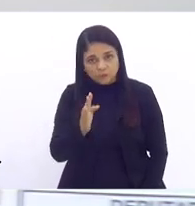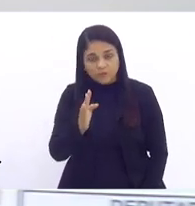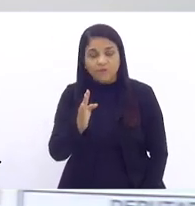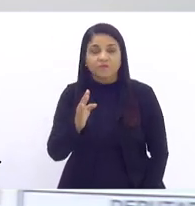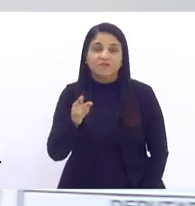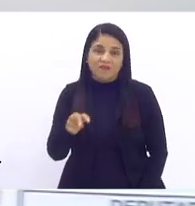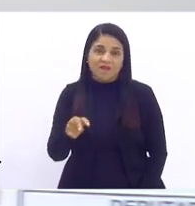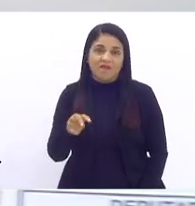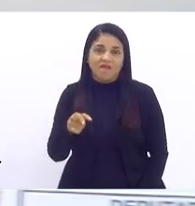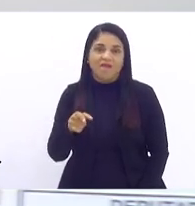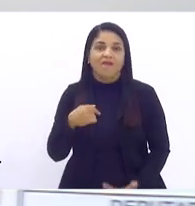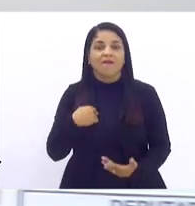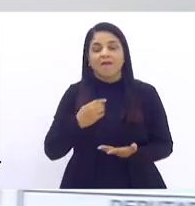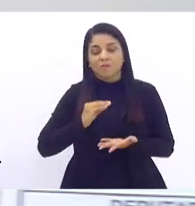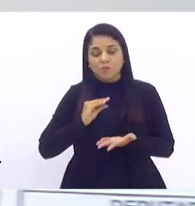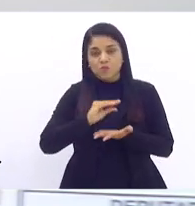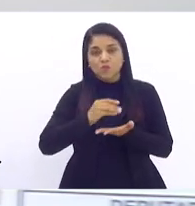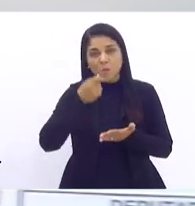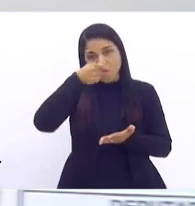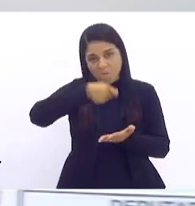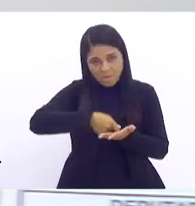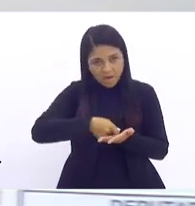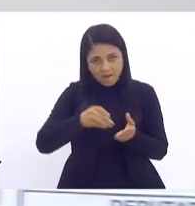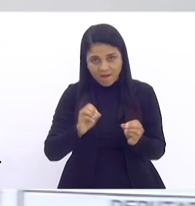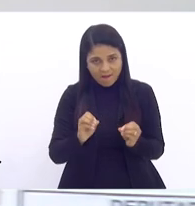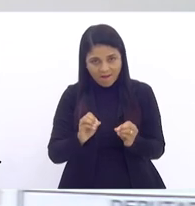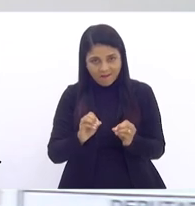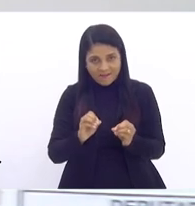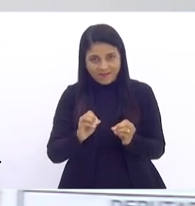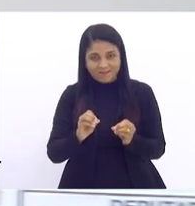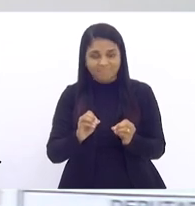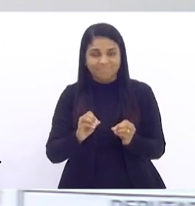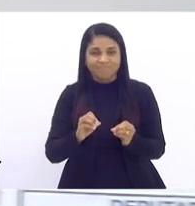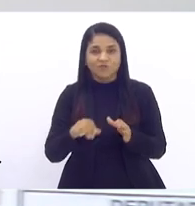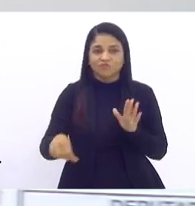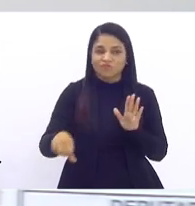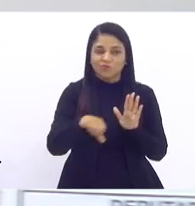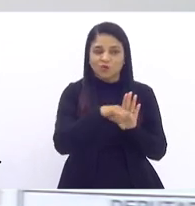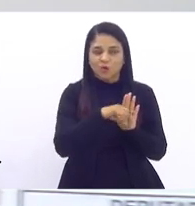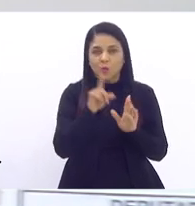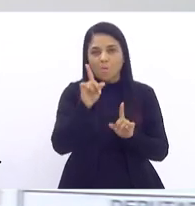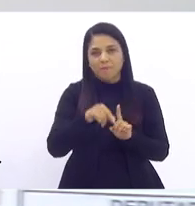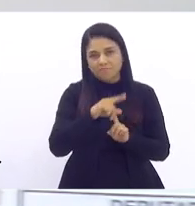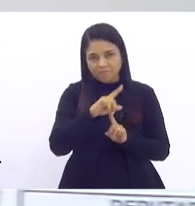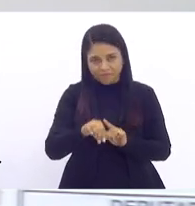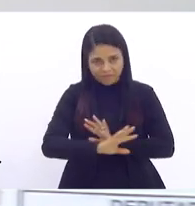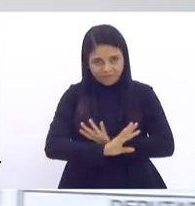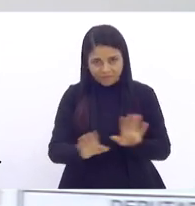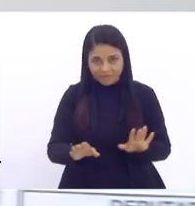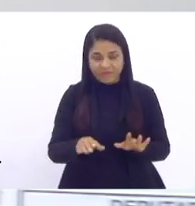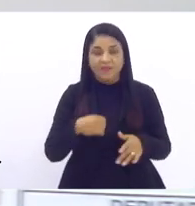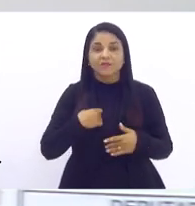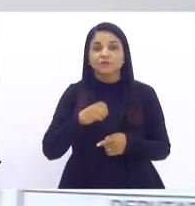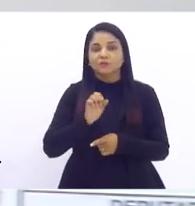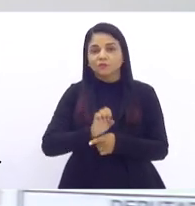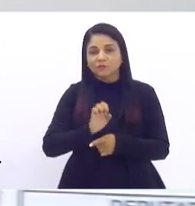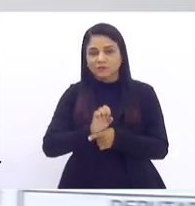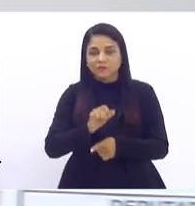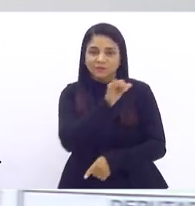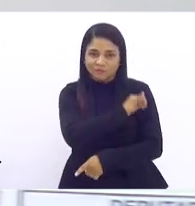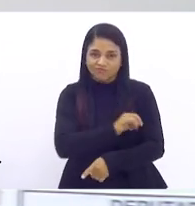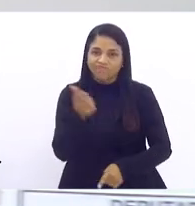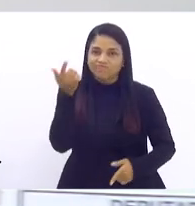sonegação vai ser menos Atrativa para esses criminosos e com certeza o estado do Rio tem muito a ganhar